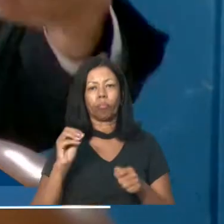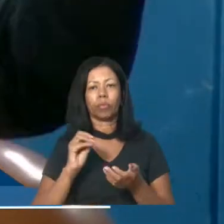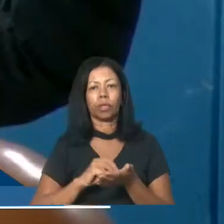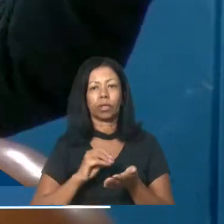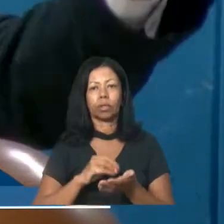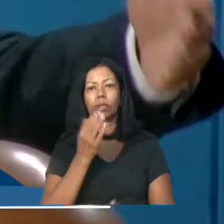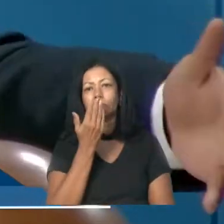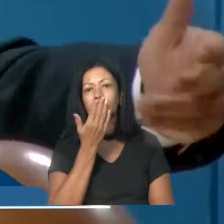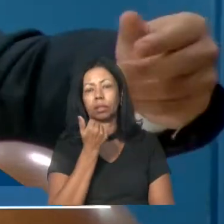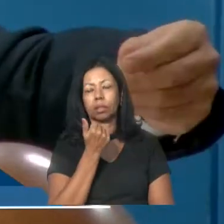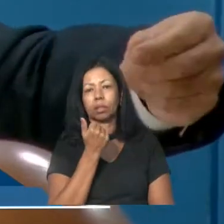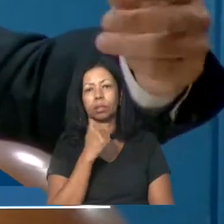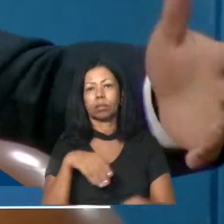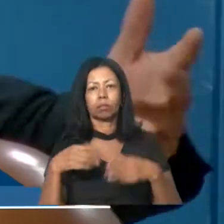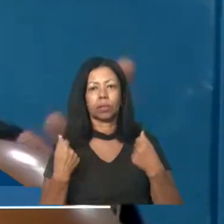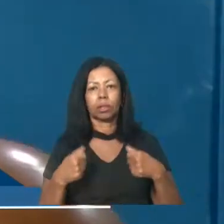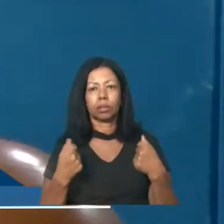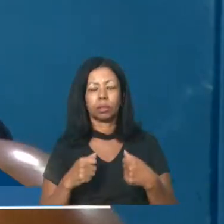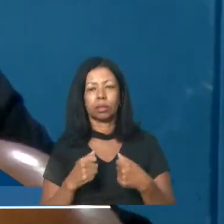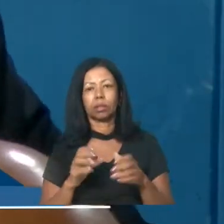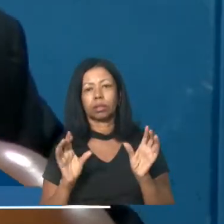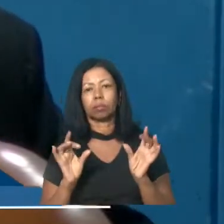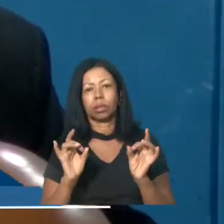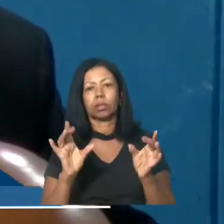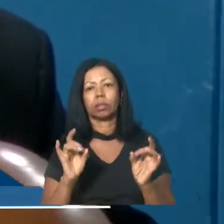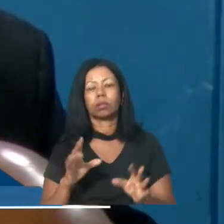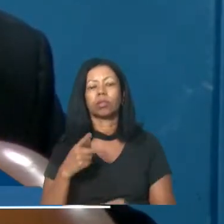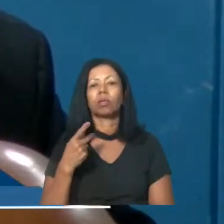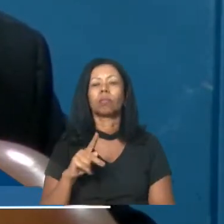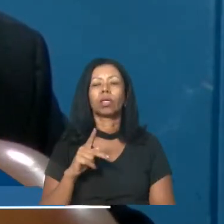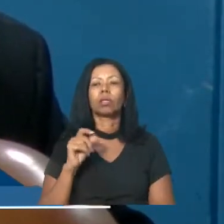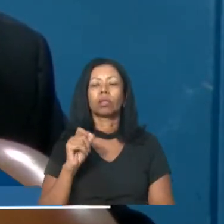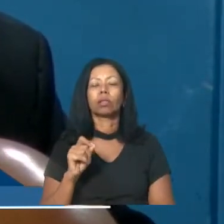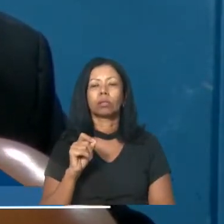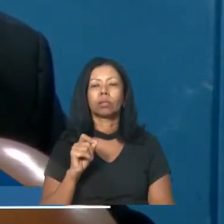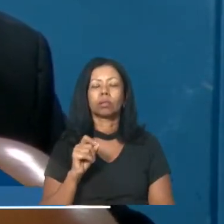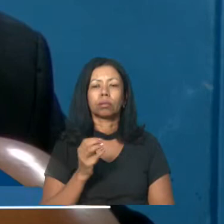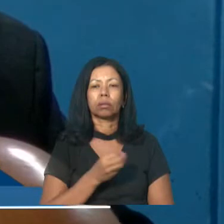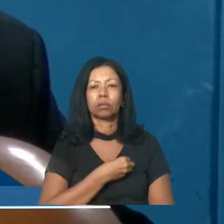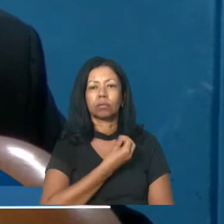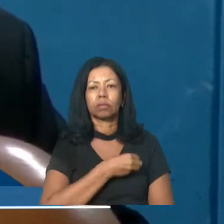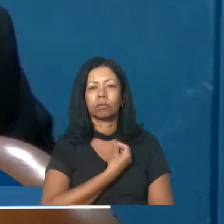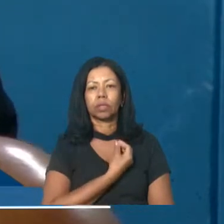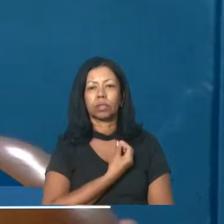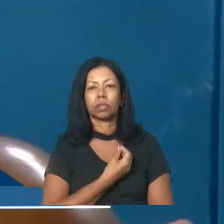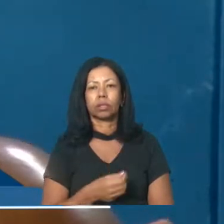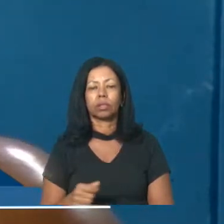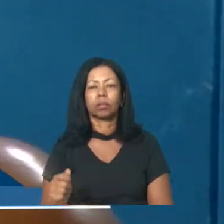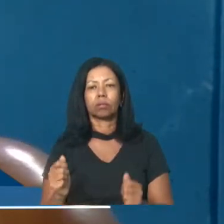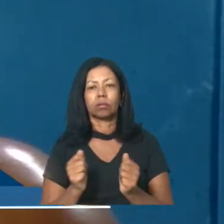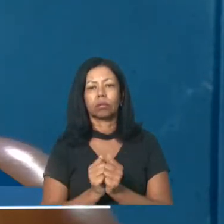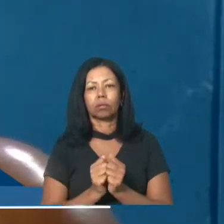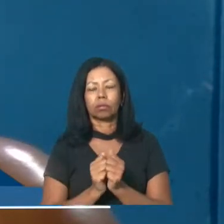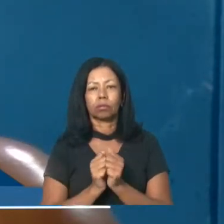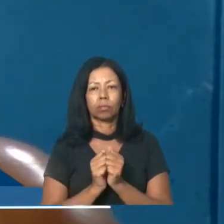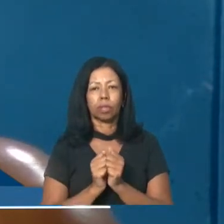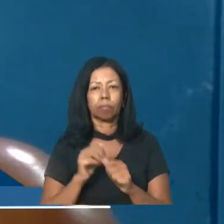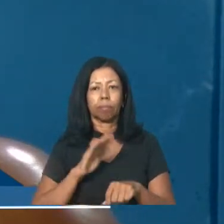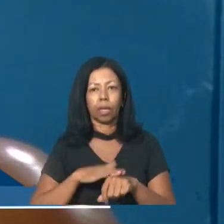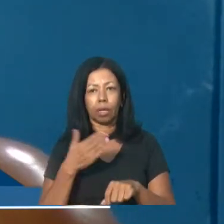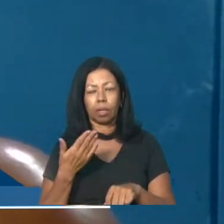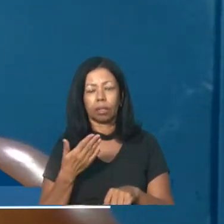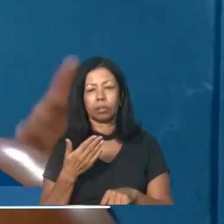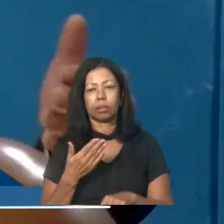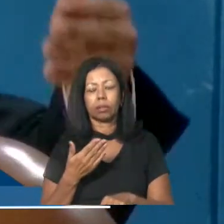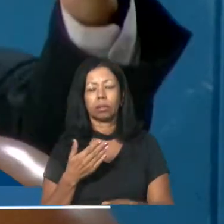alimentação precisa e específica para que se mantenham ali com bastante tempo de vida, Tinho. E,